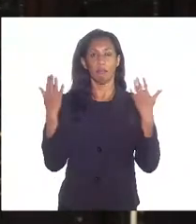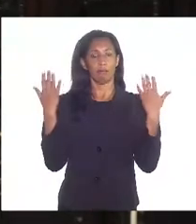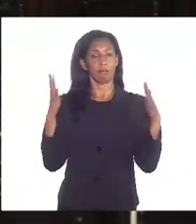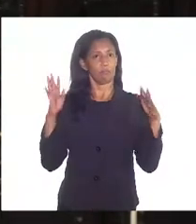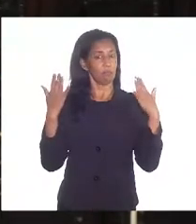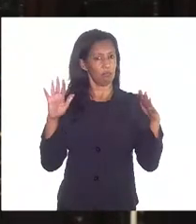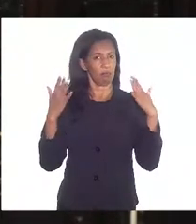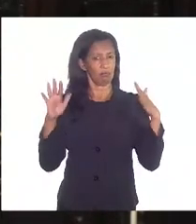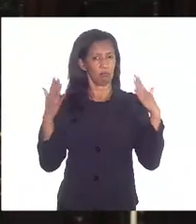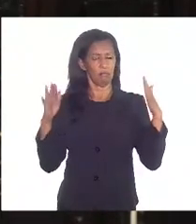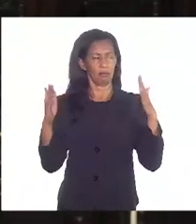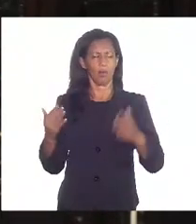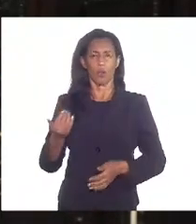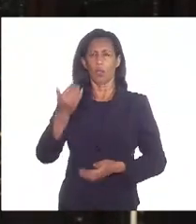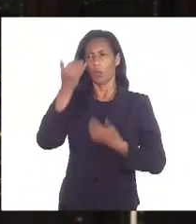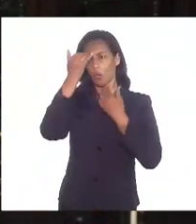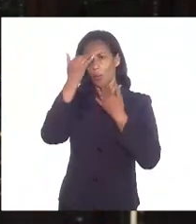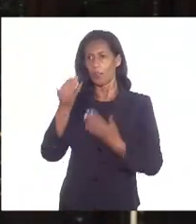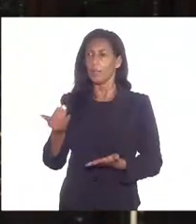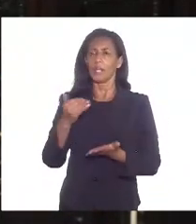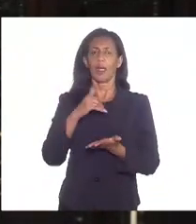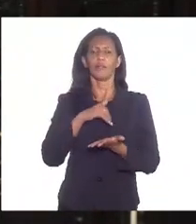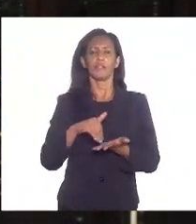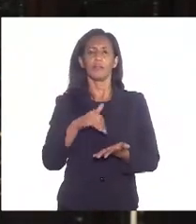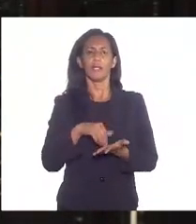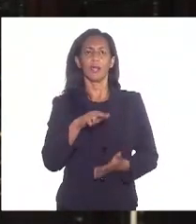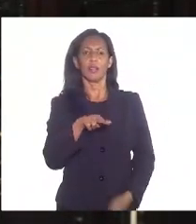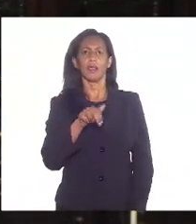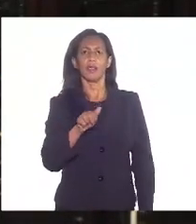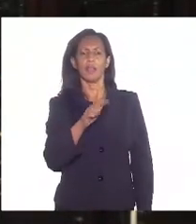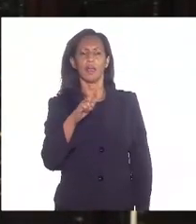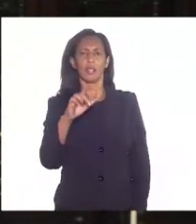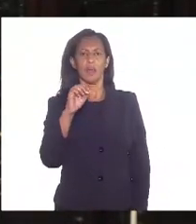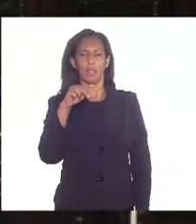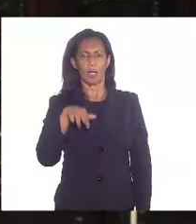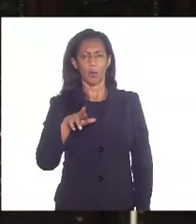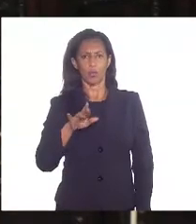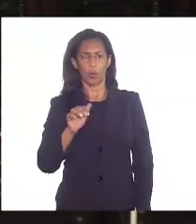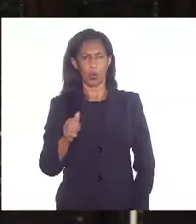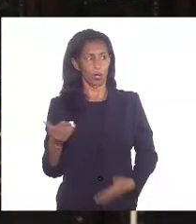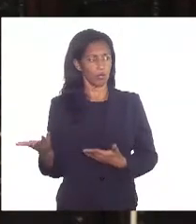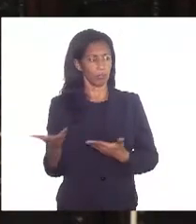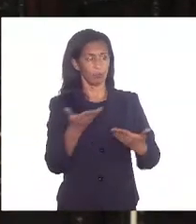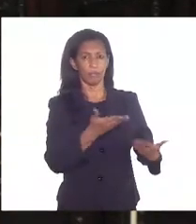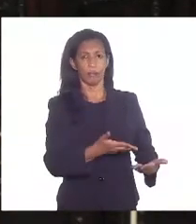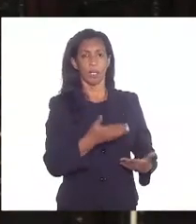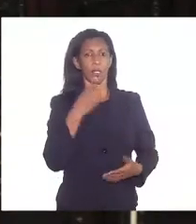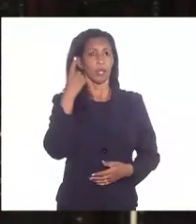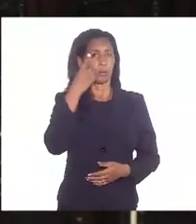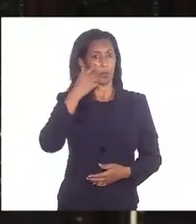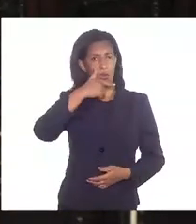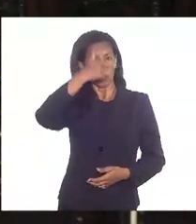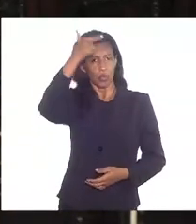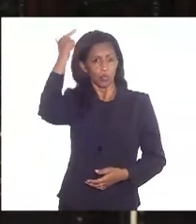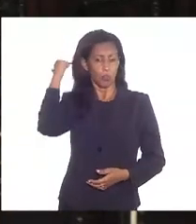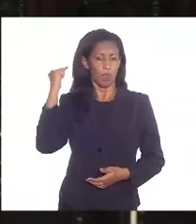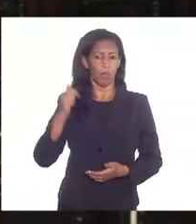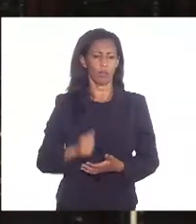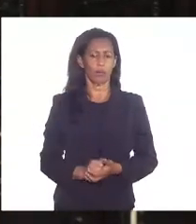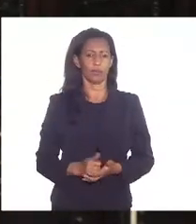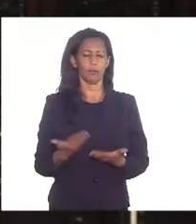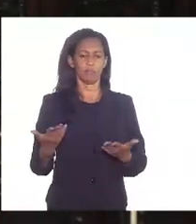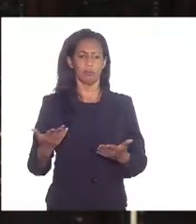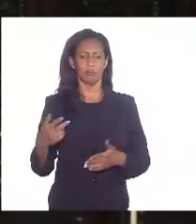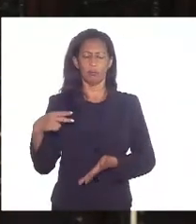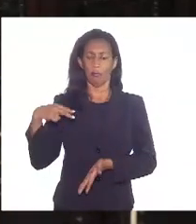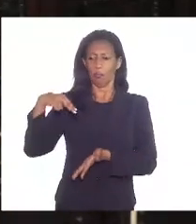secretário Nelson Rocha. Quero convidar o deputado Luiz Paulo para usar da palavra e pedir para que ele possa usar ali a nossa